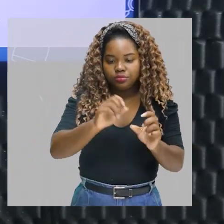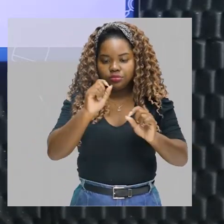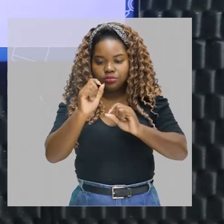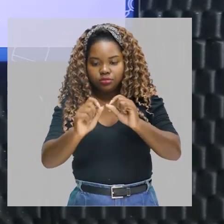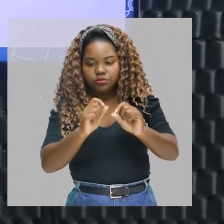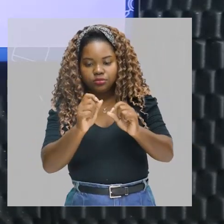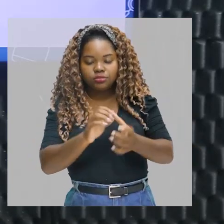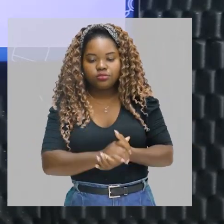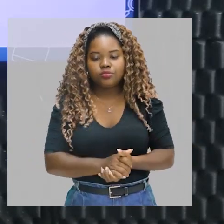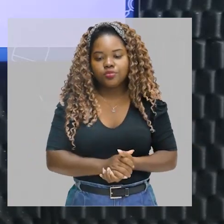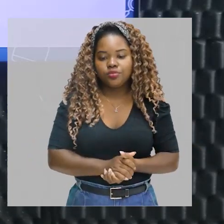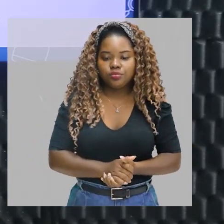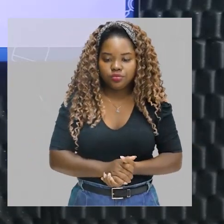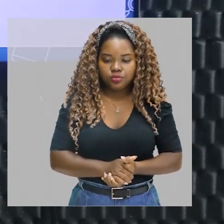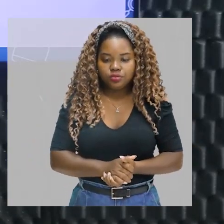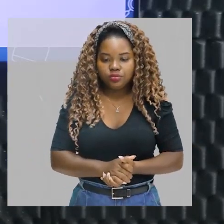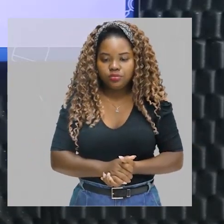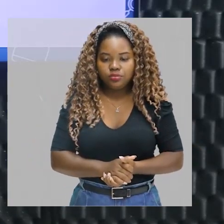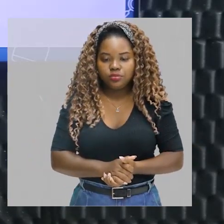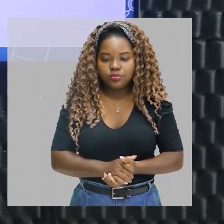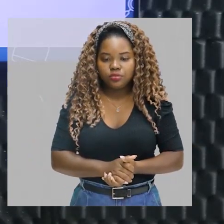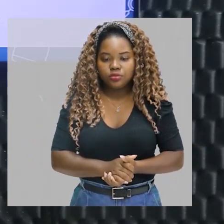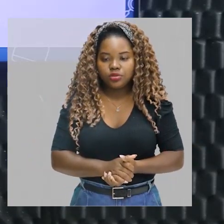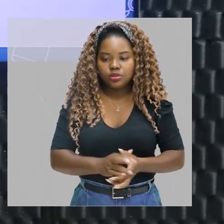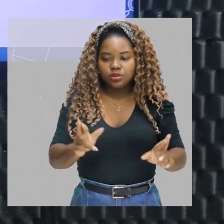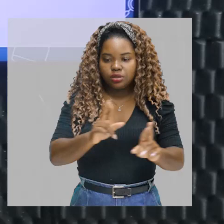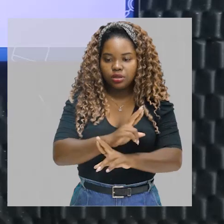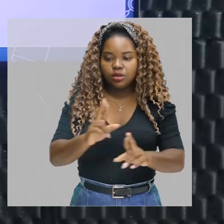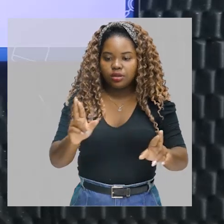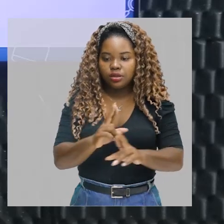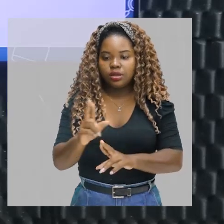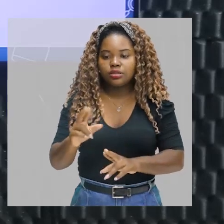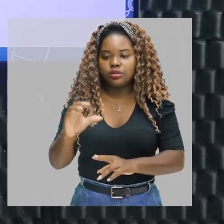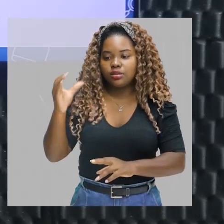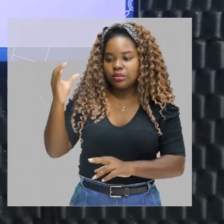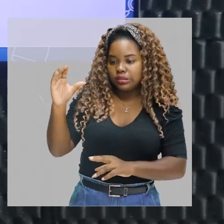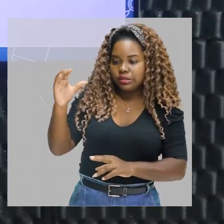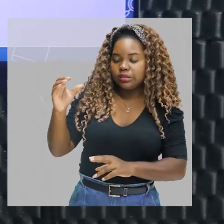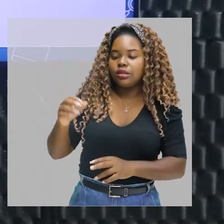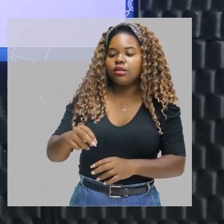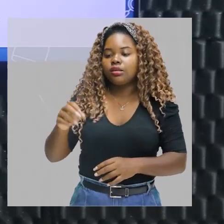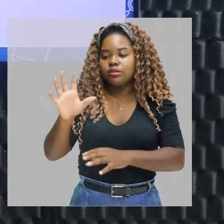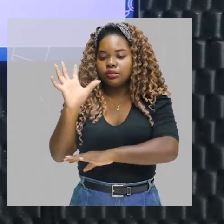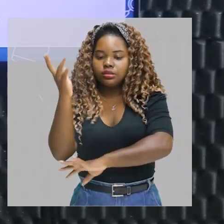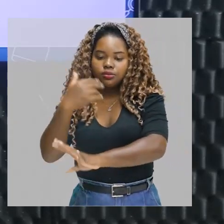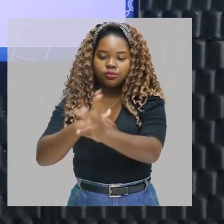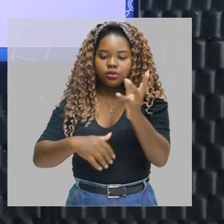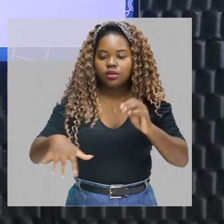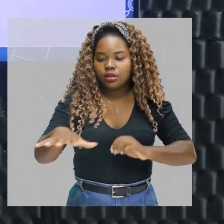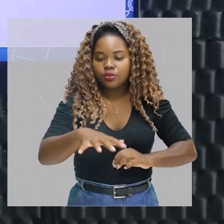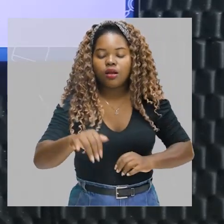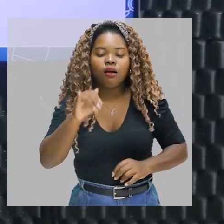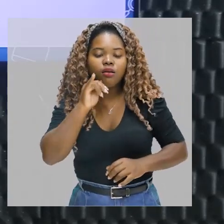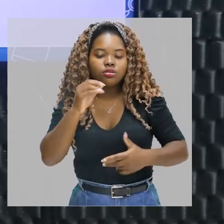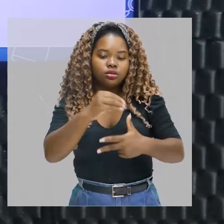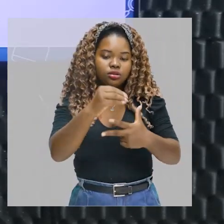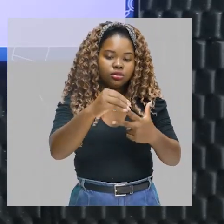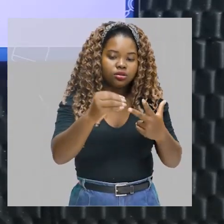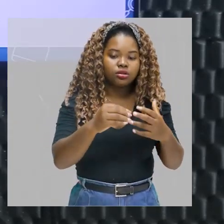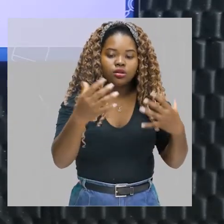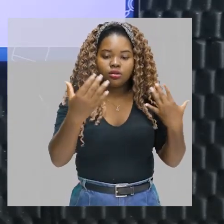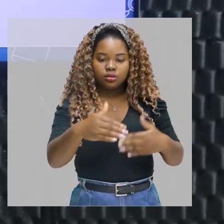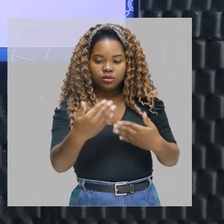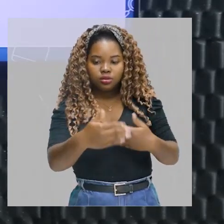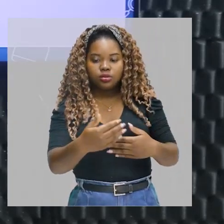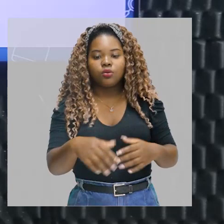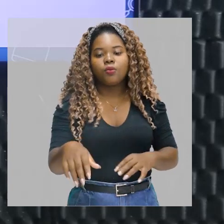do macro assunto de ciências da natureza. Então, por exemplo, na prova do Enem, a disciplina física ela aparece junto